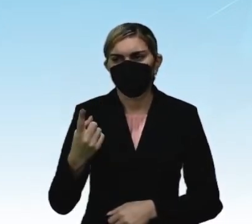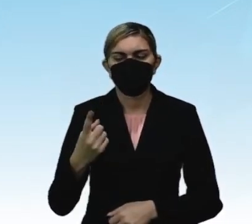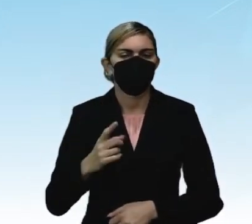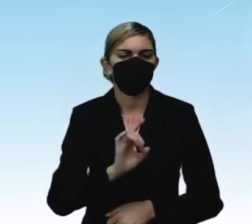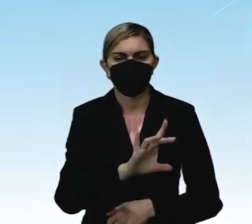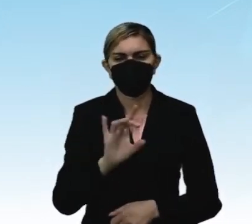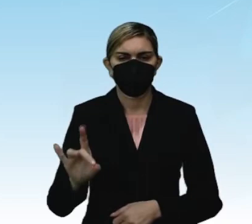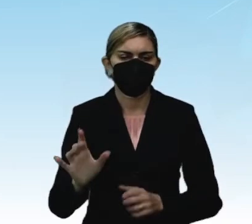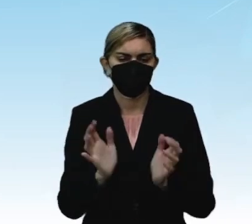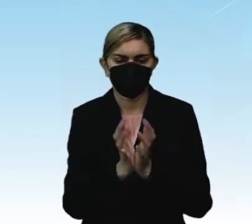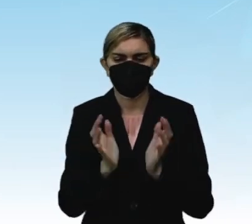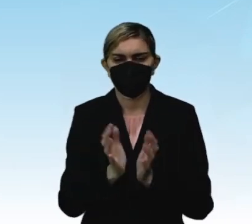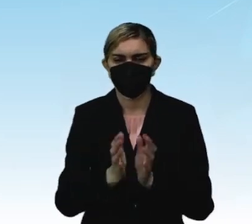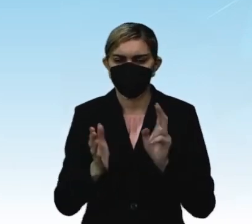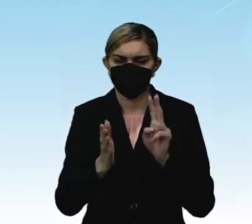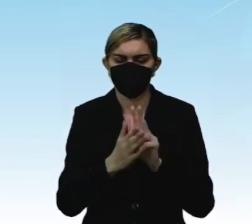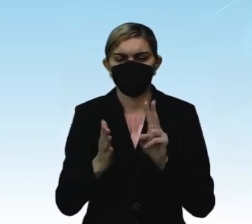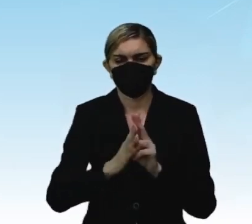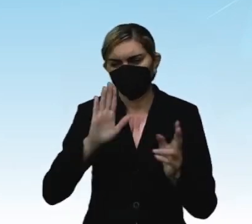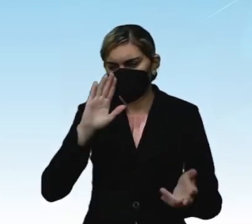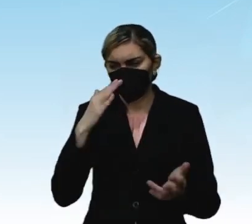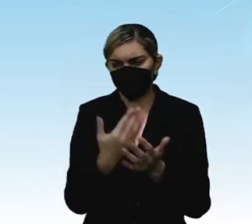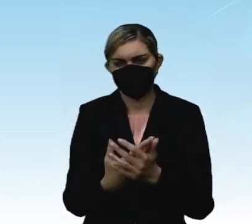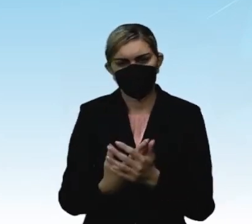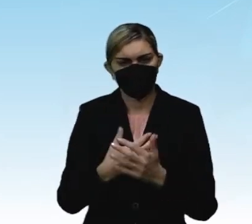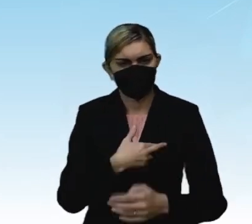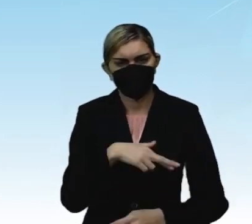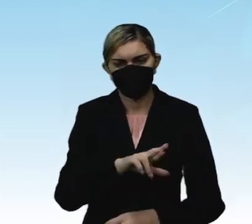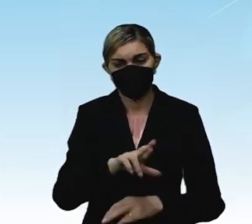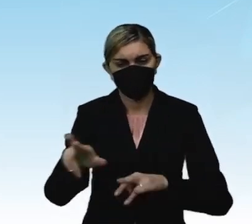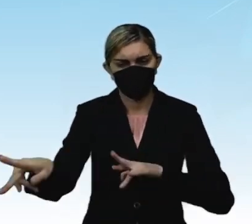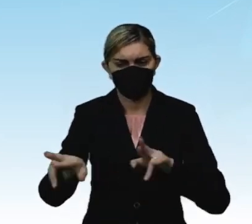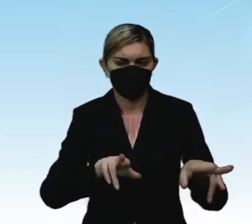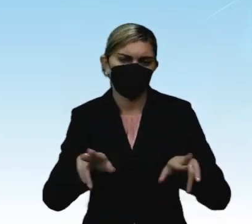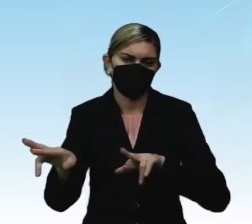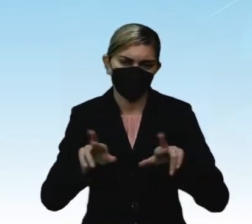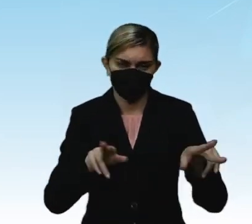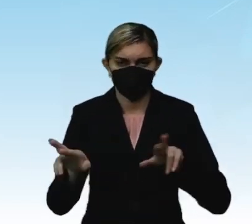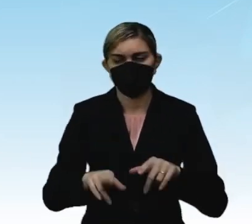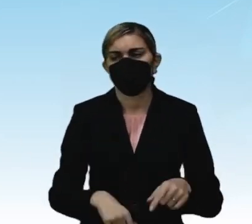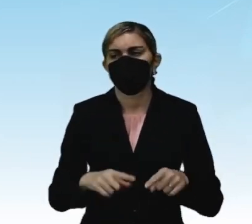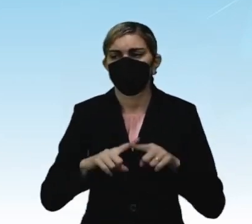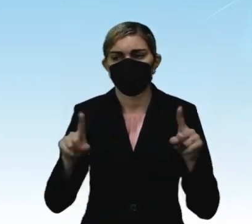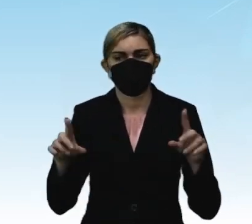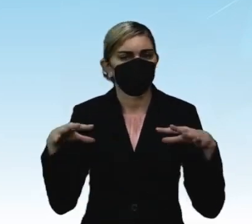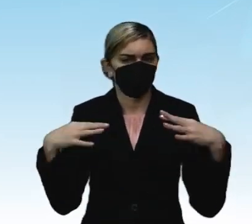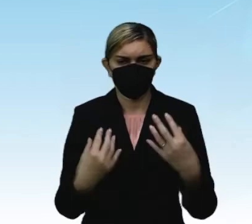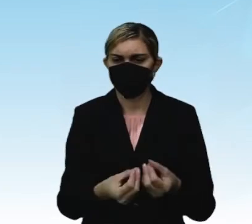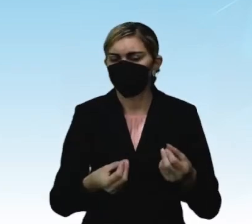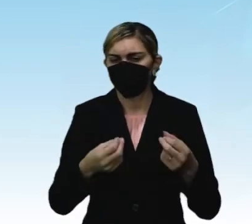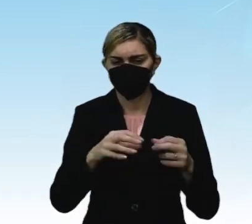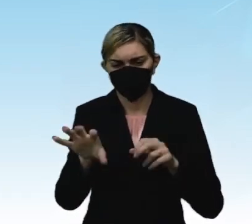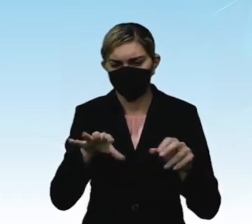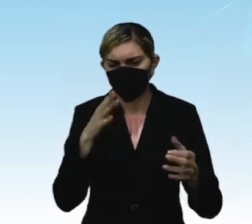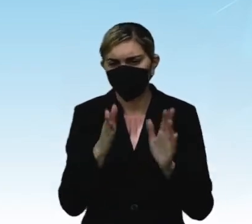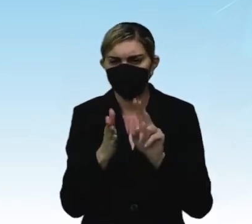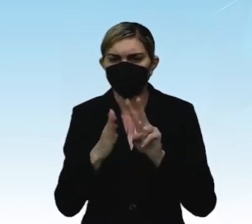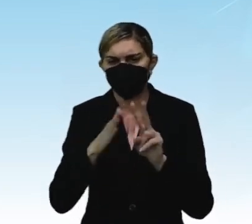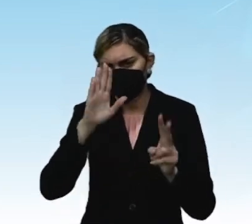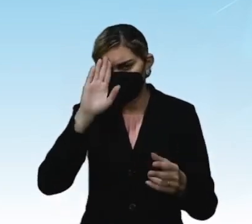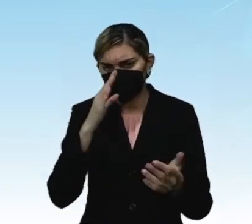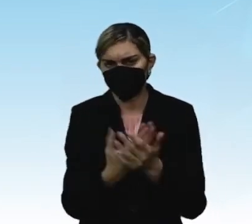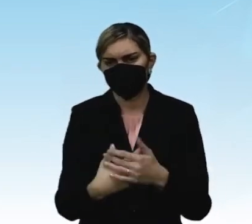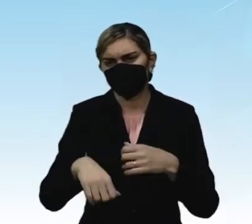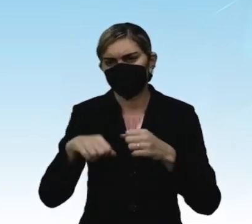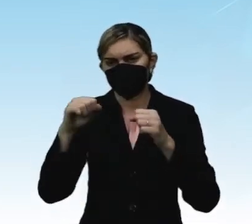Cada nação indígena possui crenças e rituais religiosos diferenciados. Porém, todas as tribos acreditavam que vinham da força da